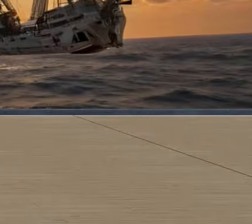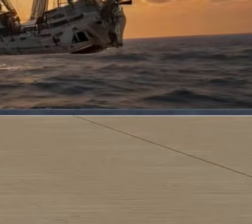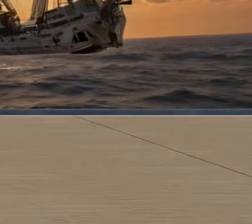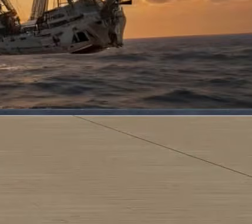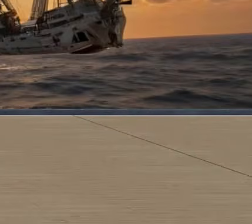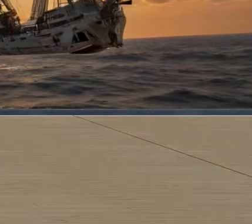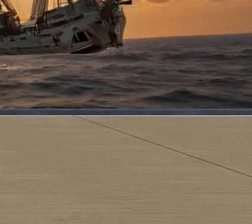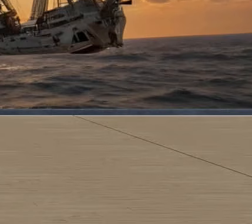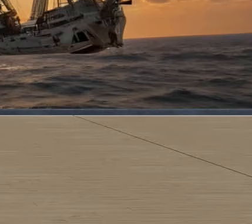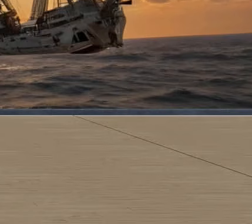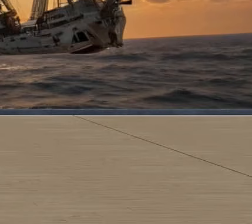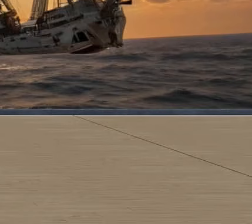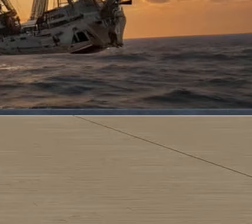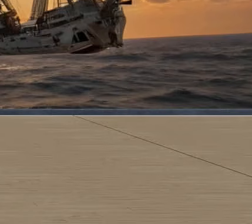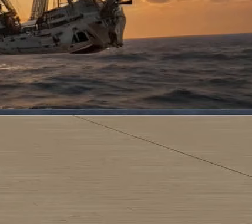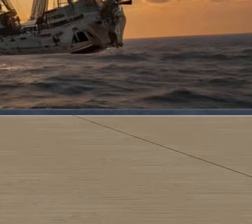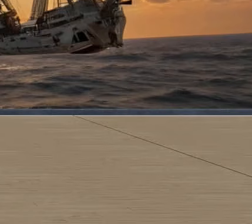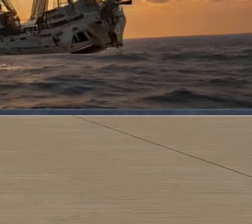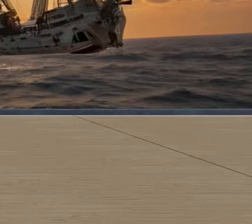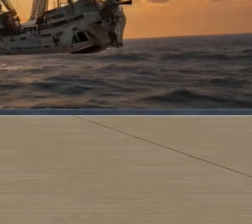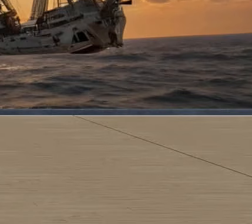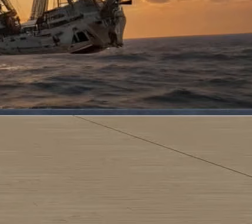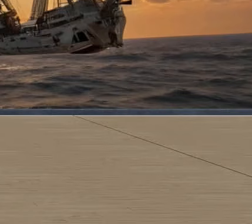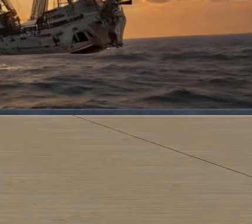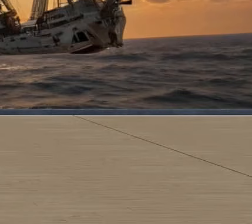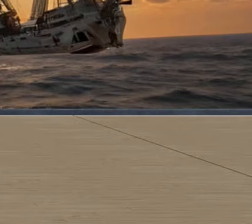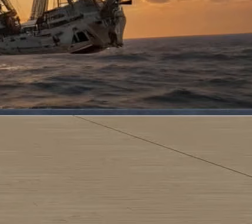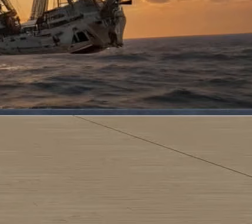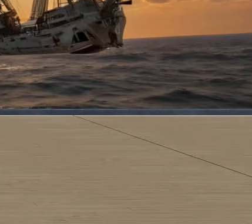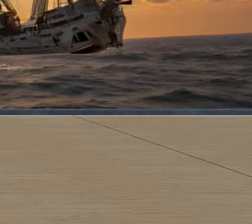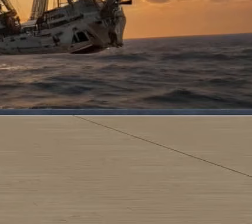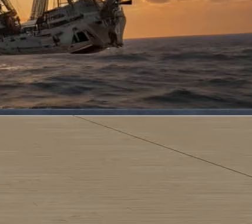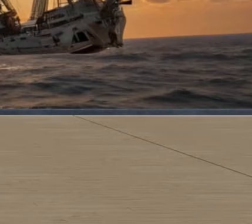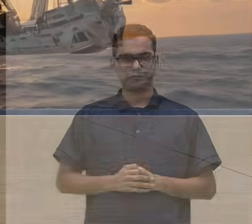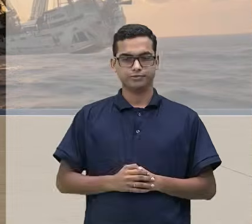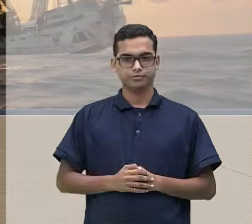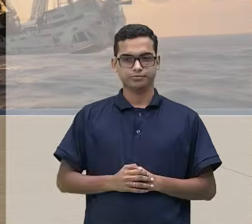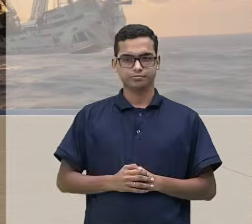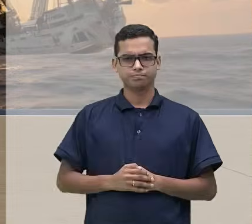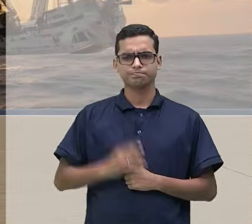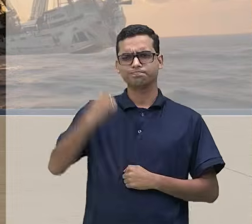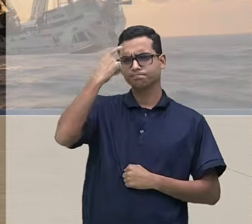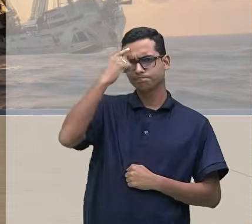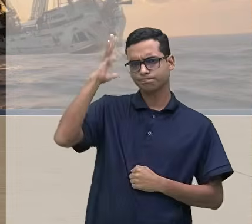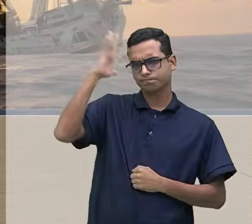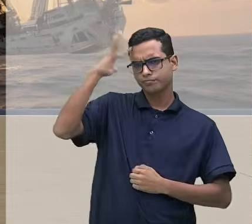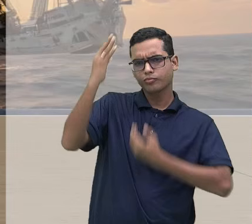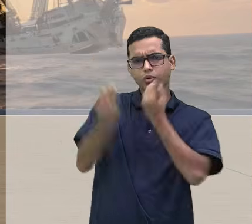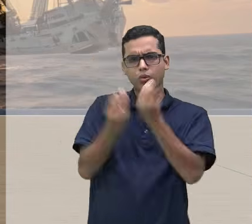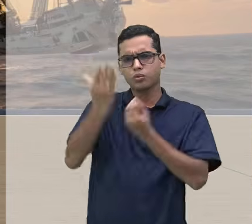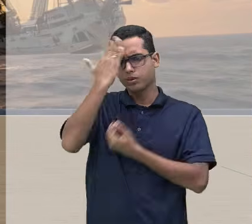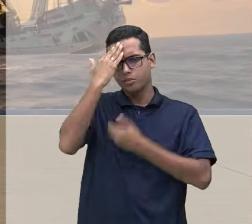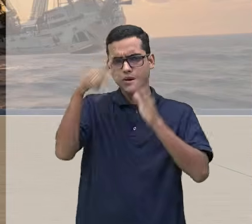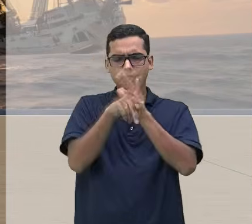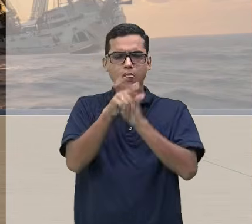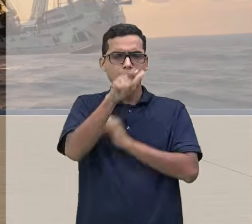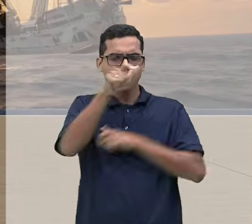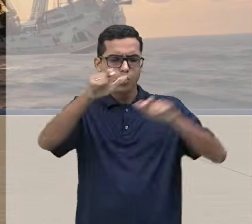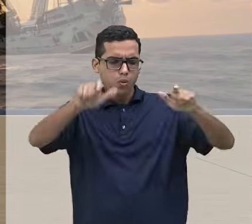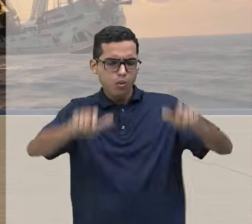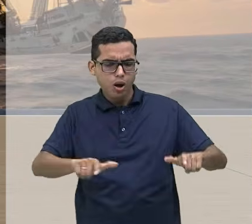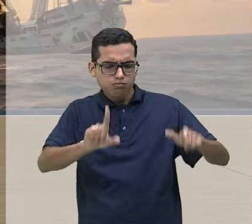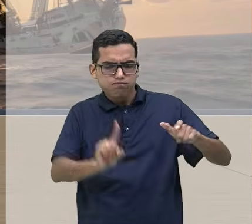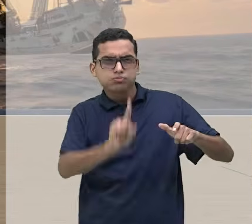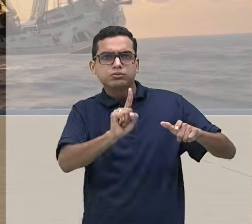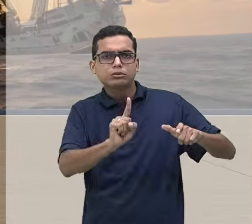se orientam quando estão em um lugar desconhecido ou sem um sinal de internet?